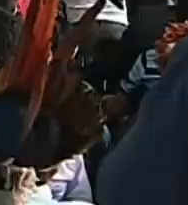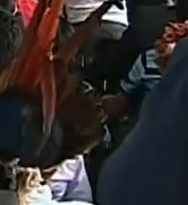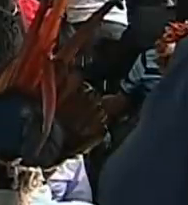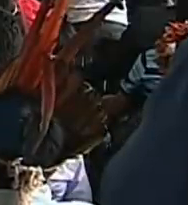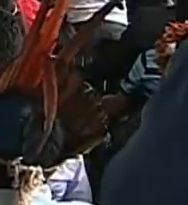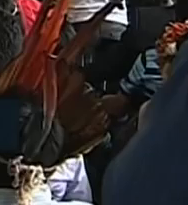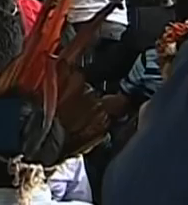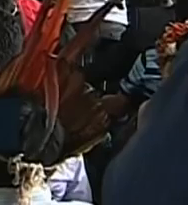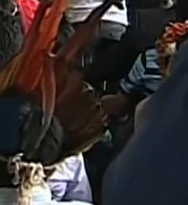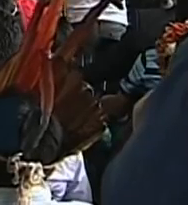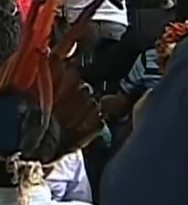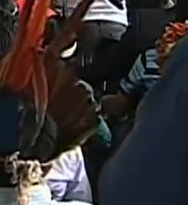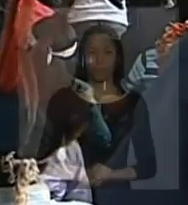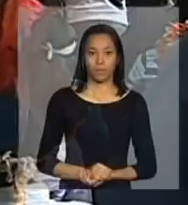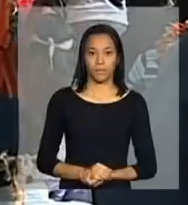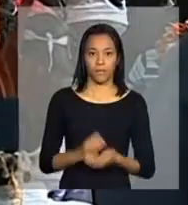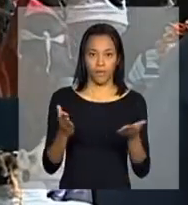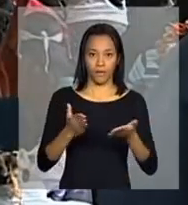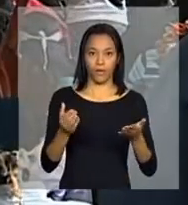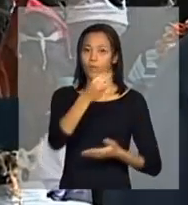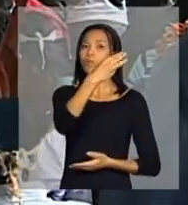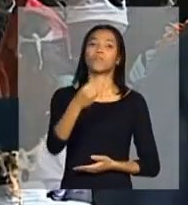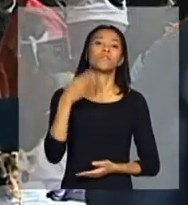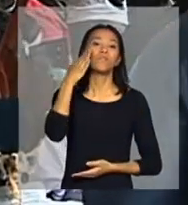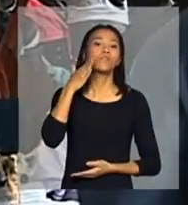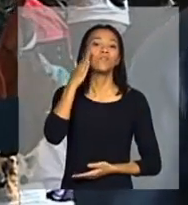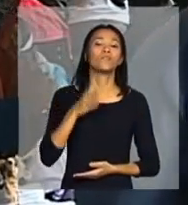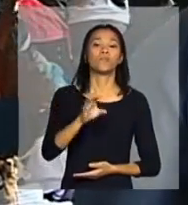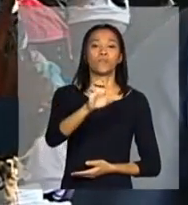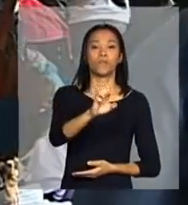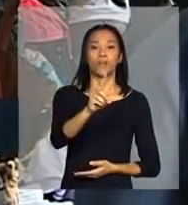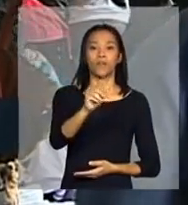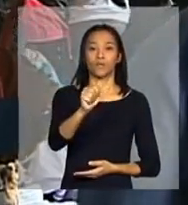Com a palavra, o ministro José Eduardo Cardoso.